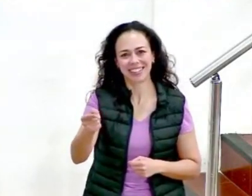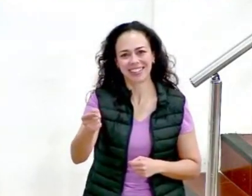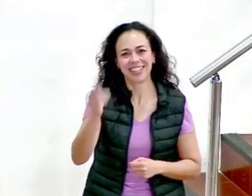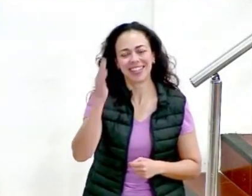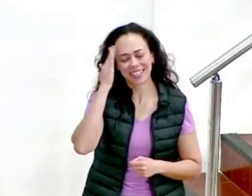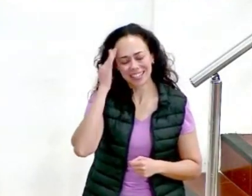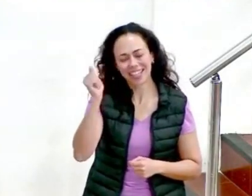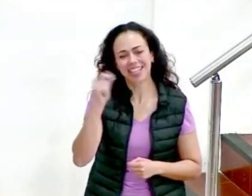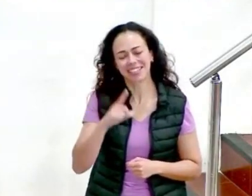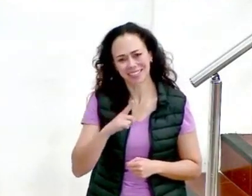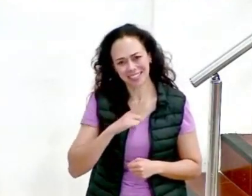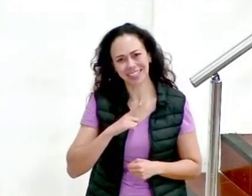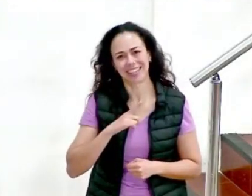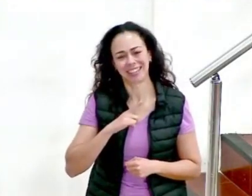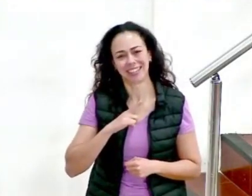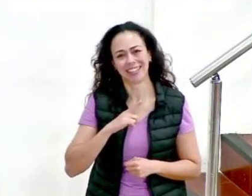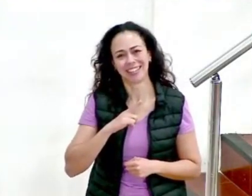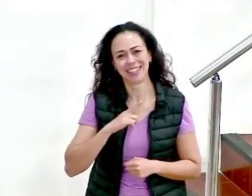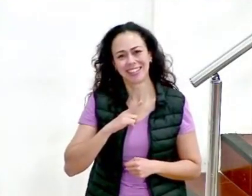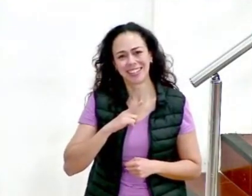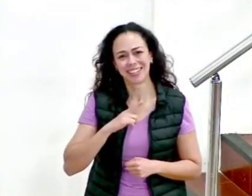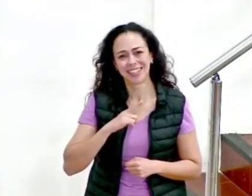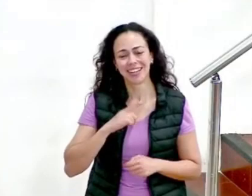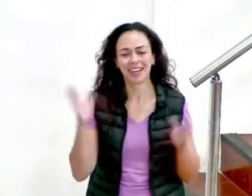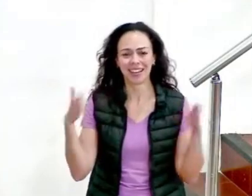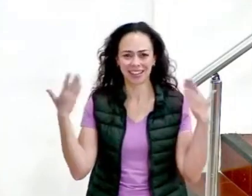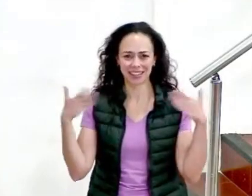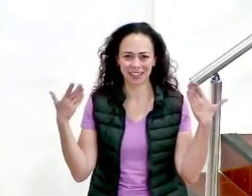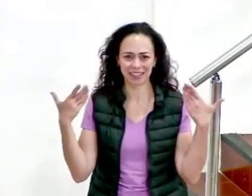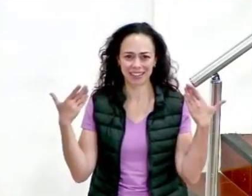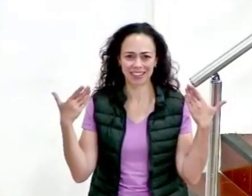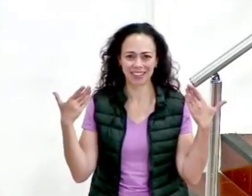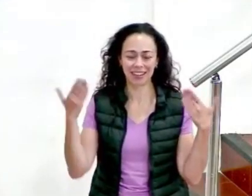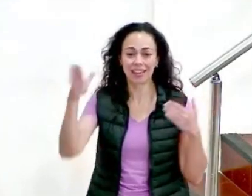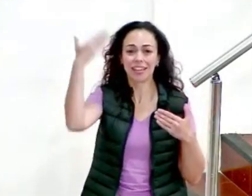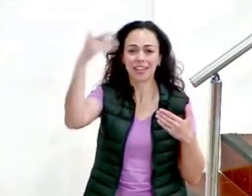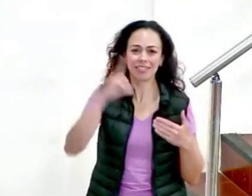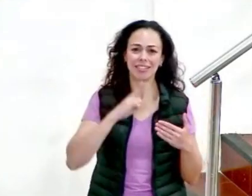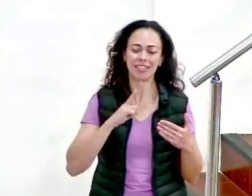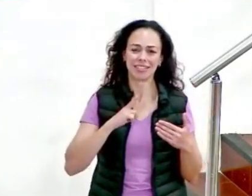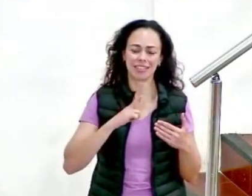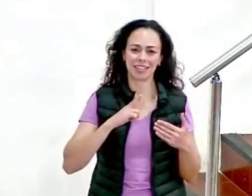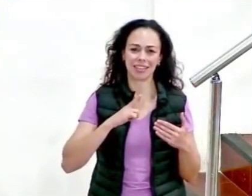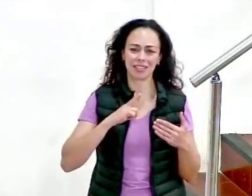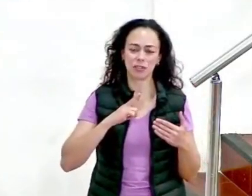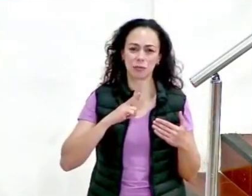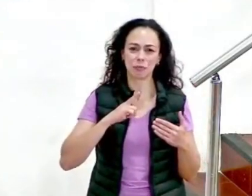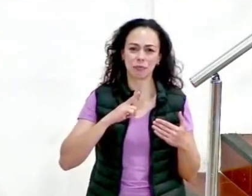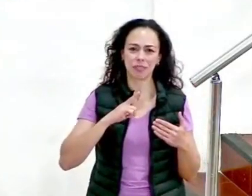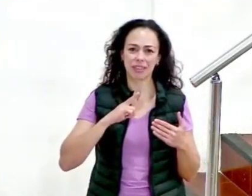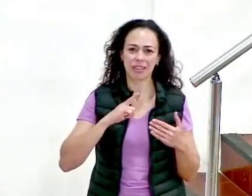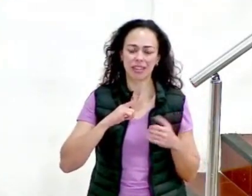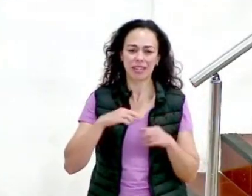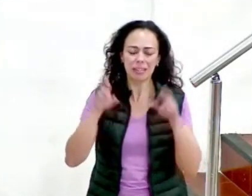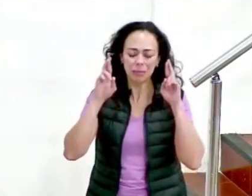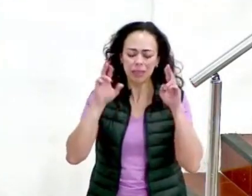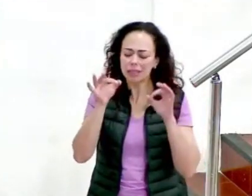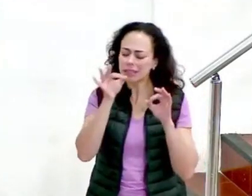promessa, nós vivemos neste mundo sofrido, dolorido, mas